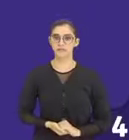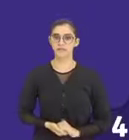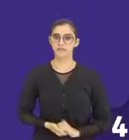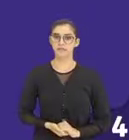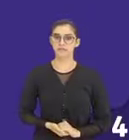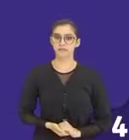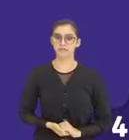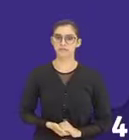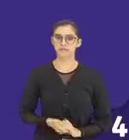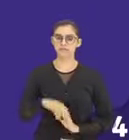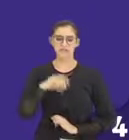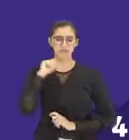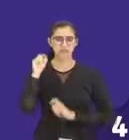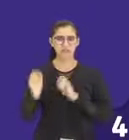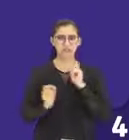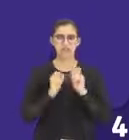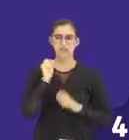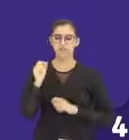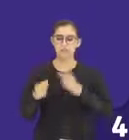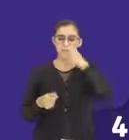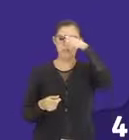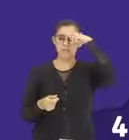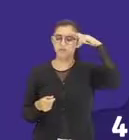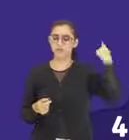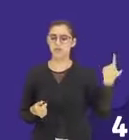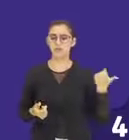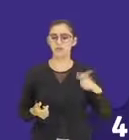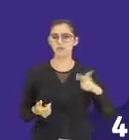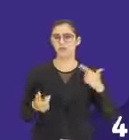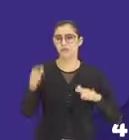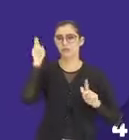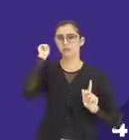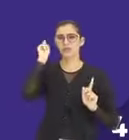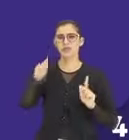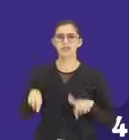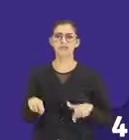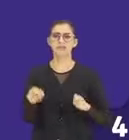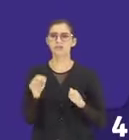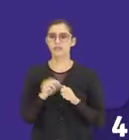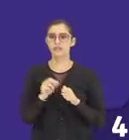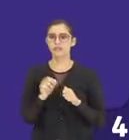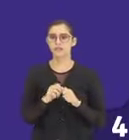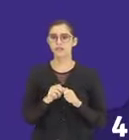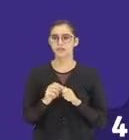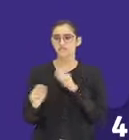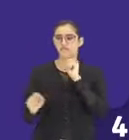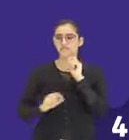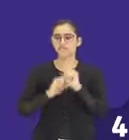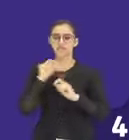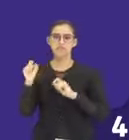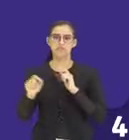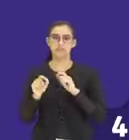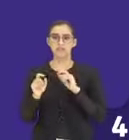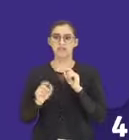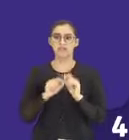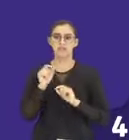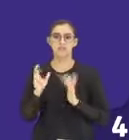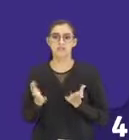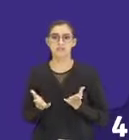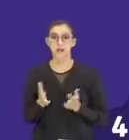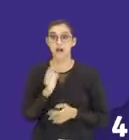os irracionais eles fazem? Né? Eles são os animais. Eles não têm